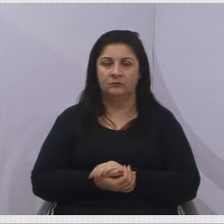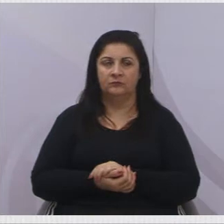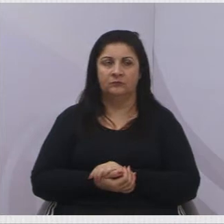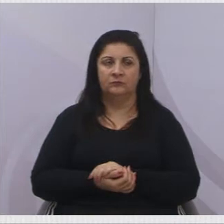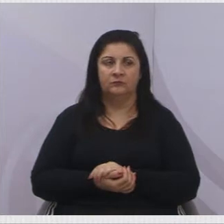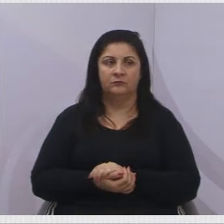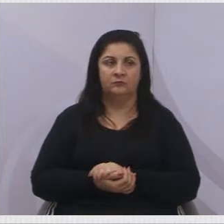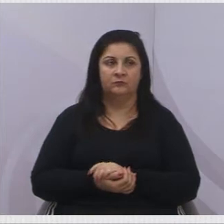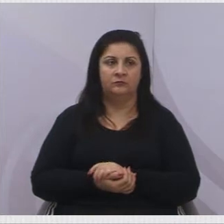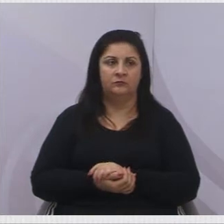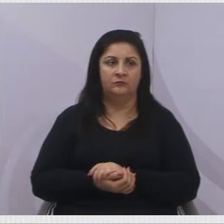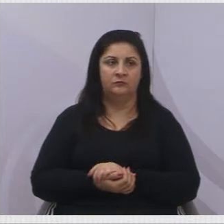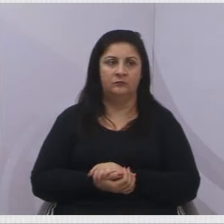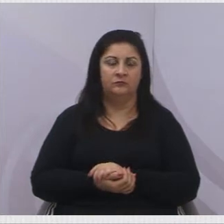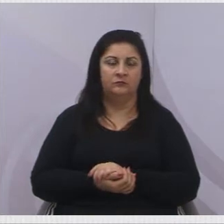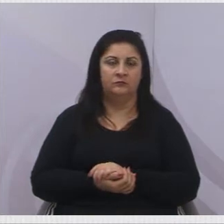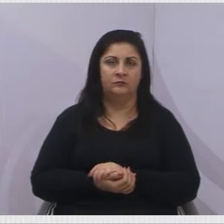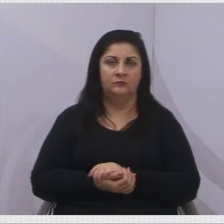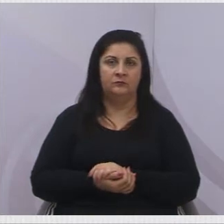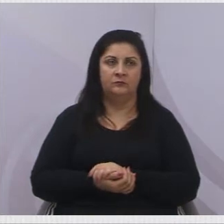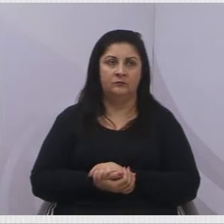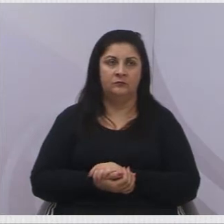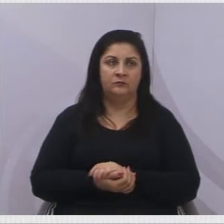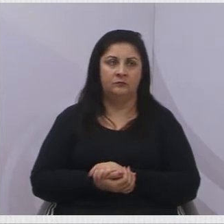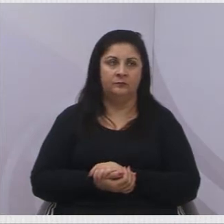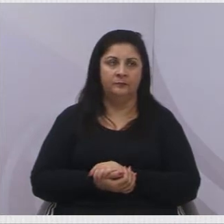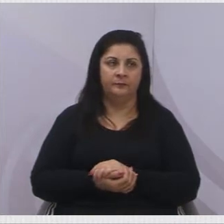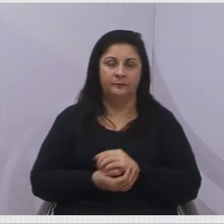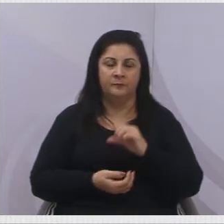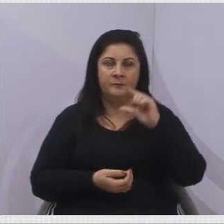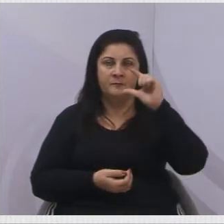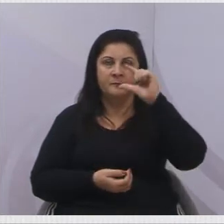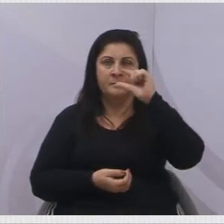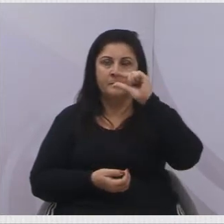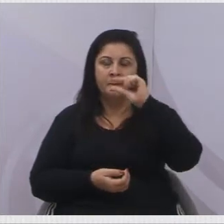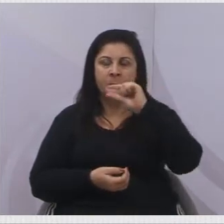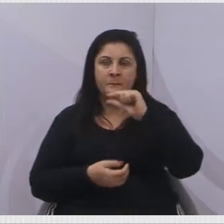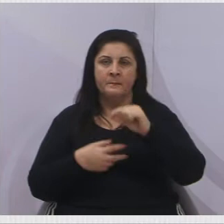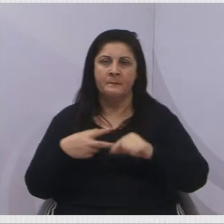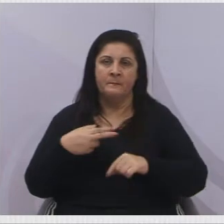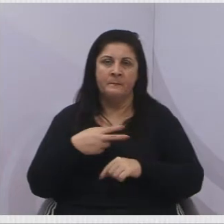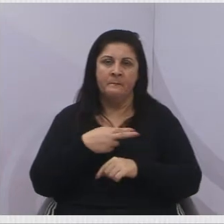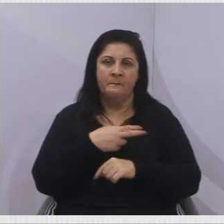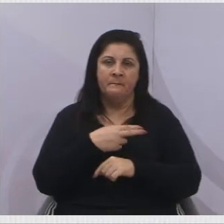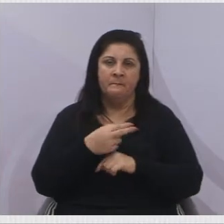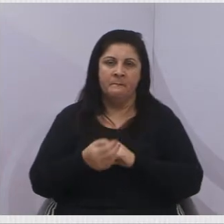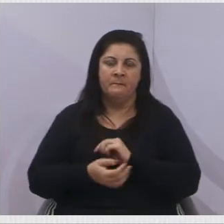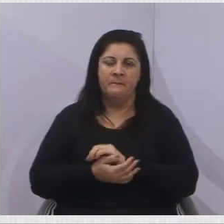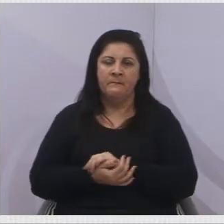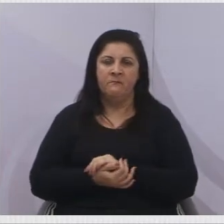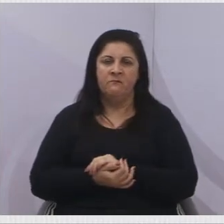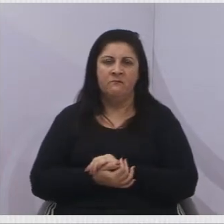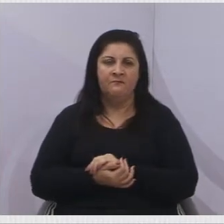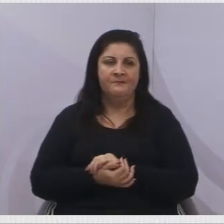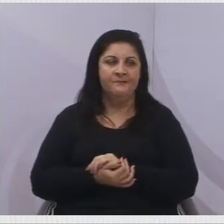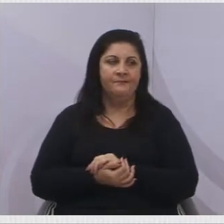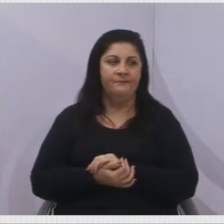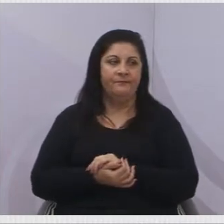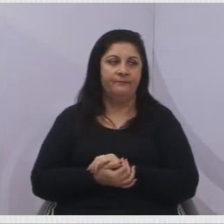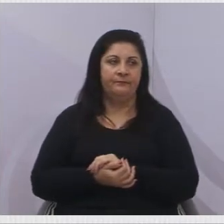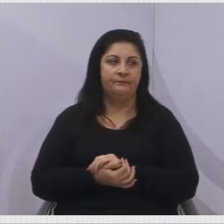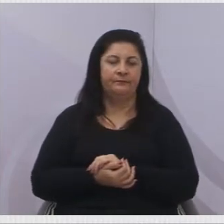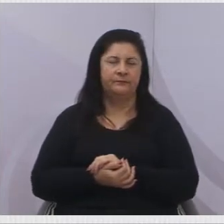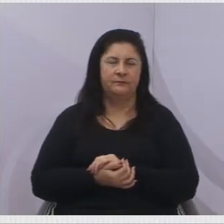e 2021. Diminuindo o número de cirurgias, nós tivemos também uma redução aí